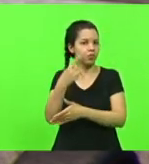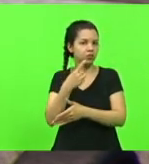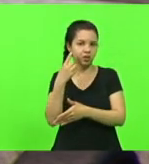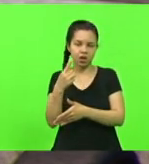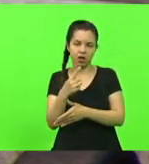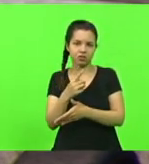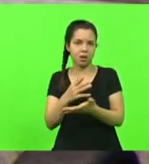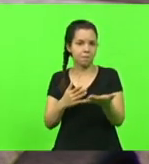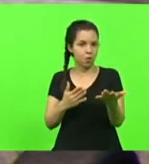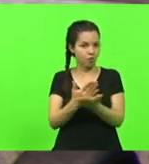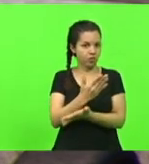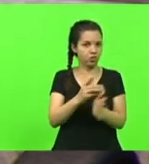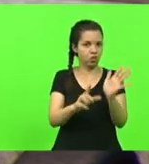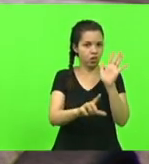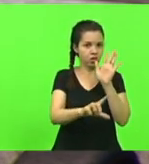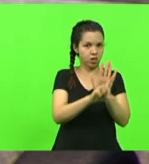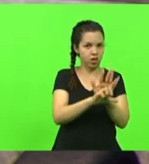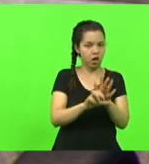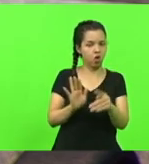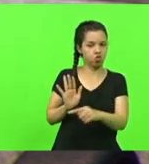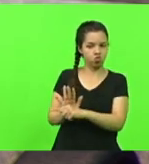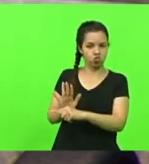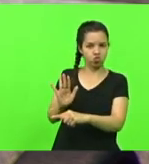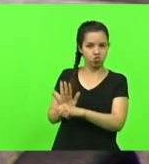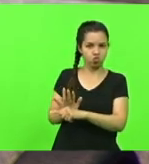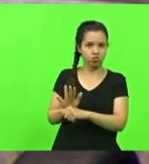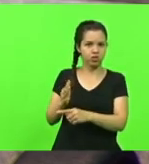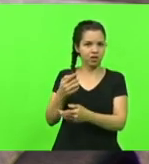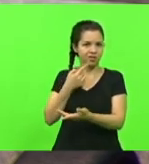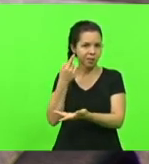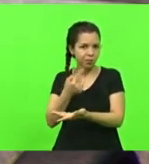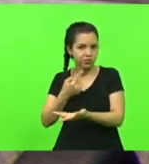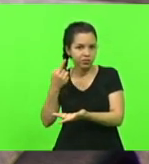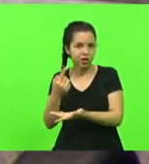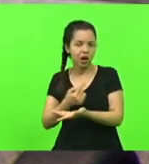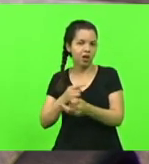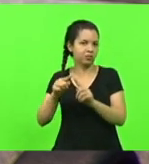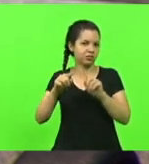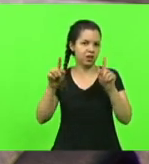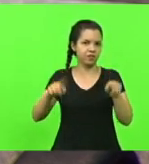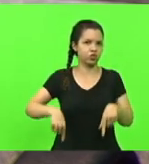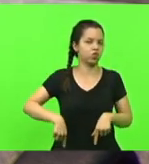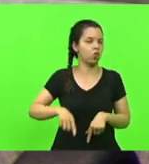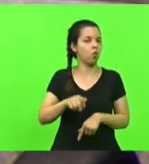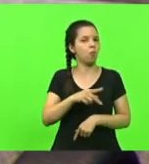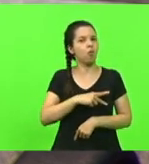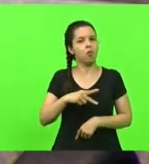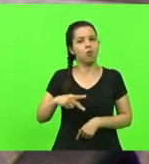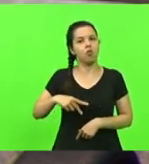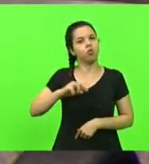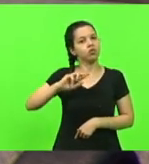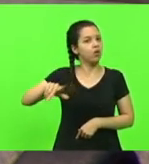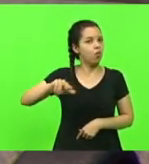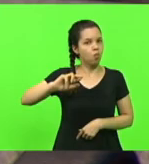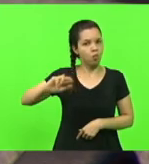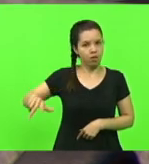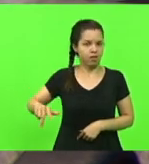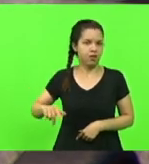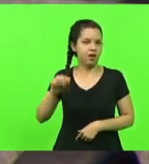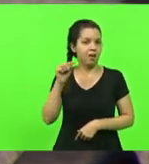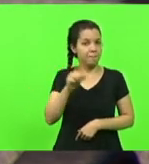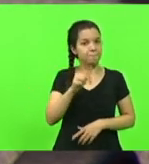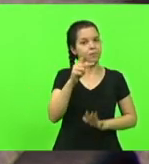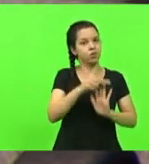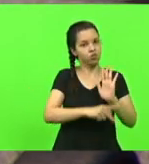aprovando lei nenhuma que beneficie qualquer deputado ou qualquer servidor público. Esse projeto da